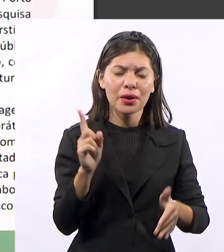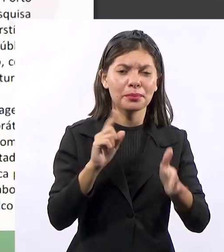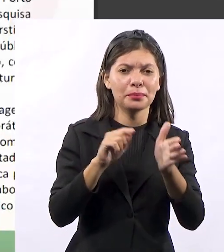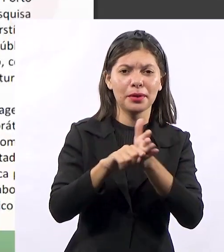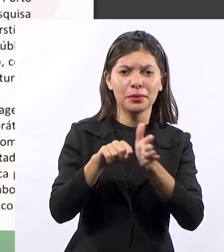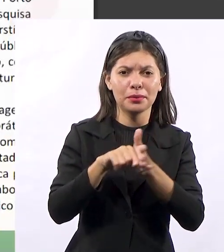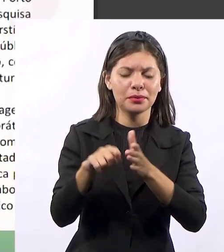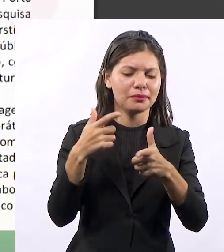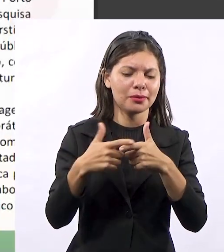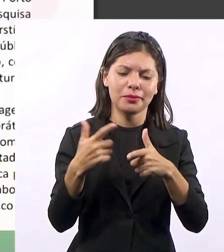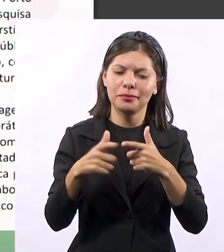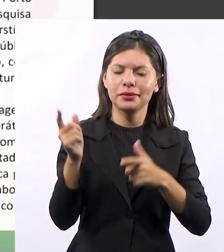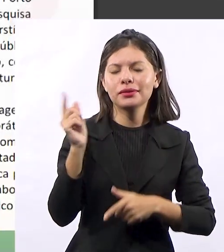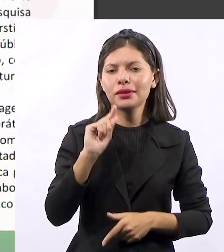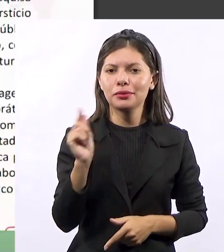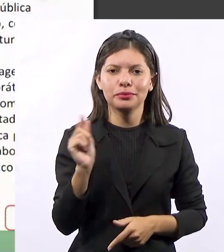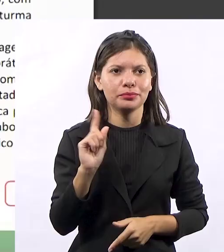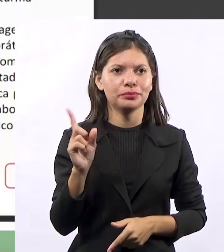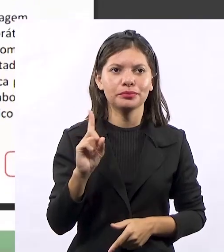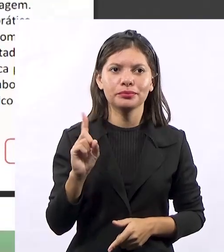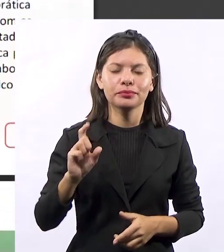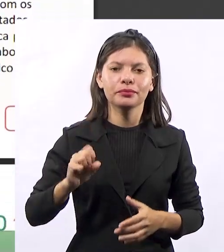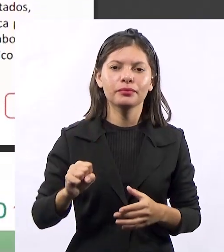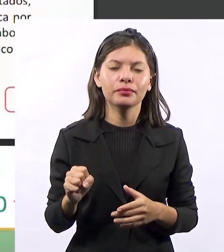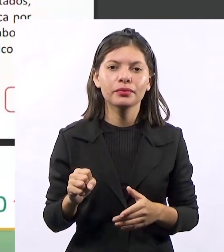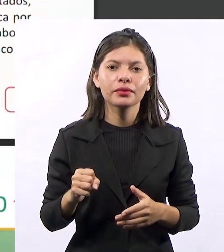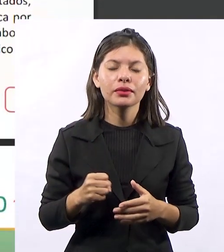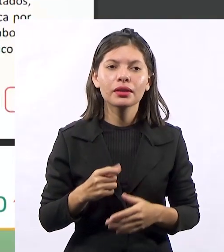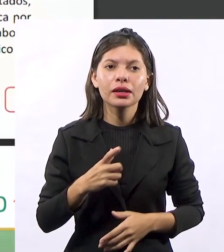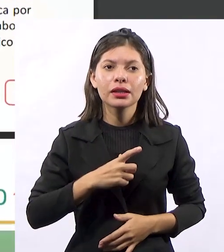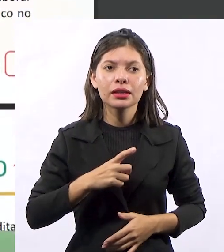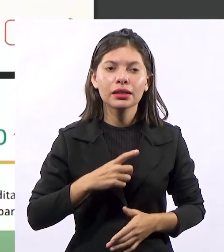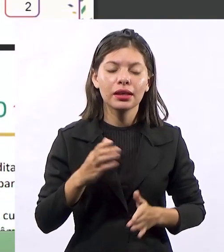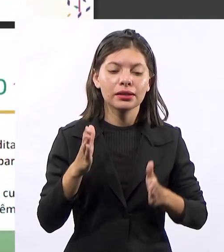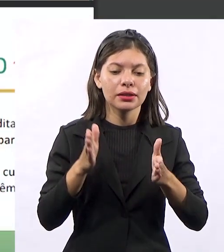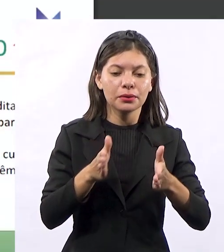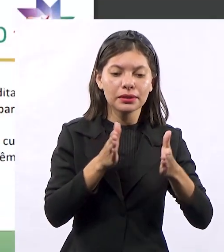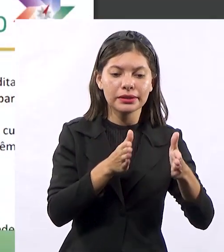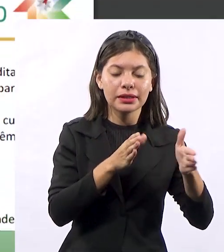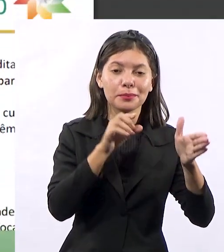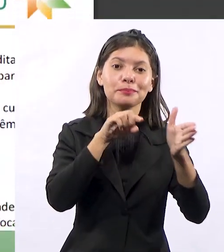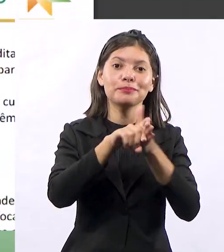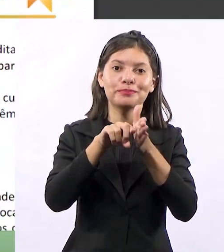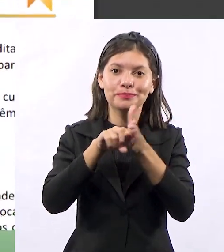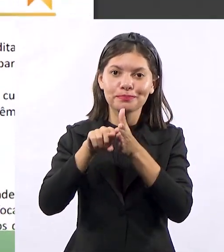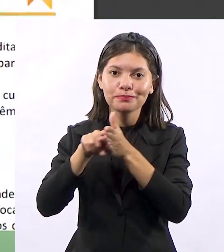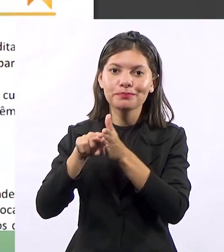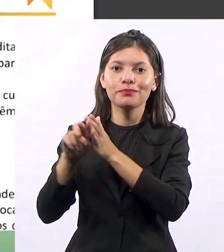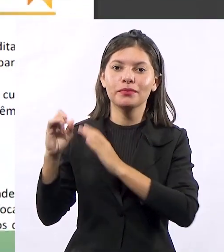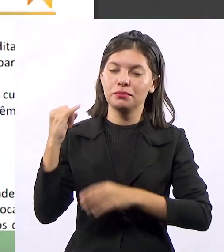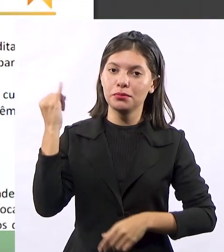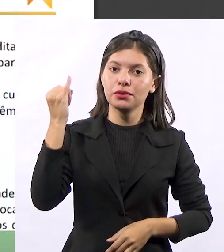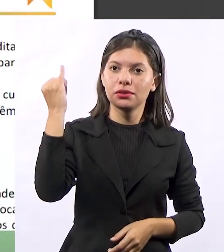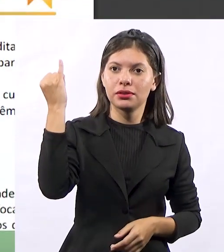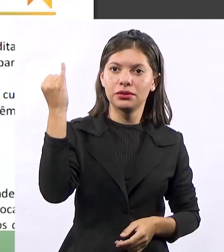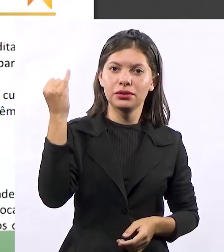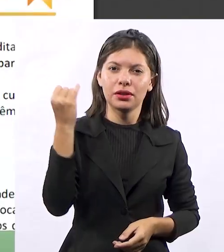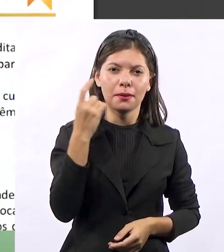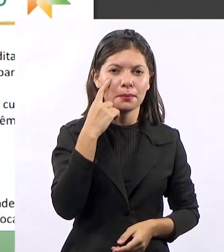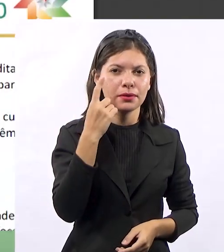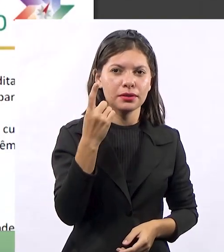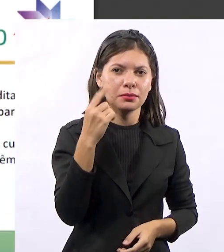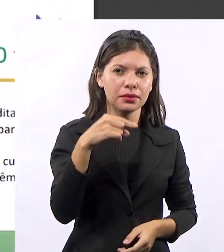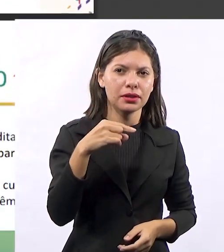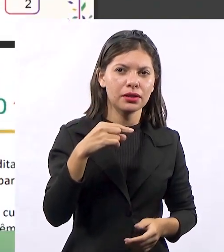vocês? Se não é uma pergunta, não é um problema, ok? Então, tem que estar organizada em forma de